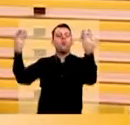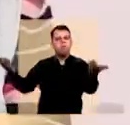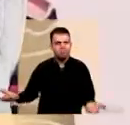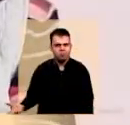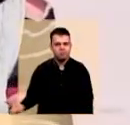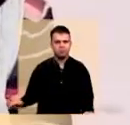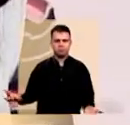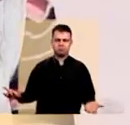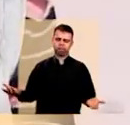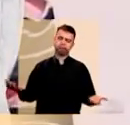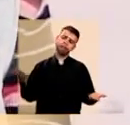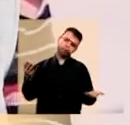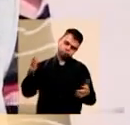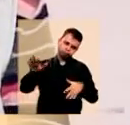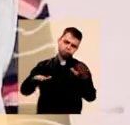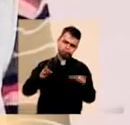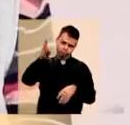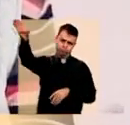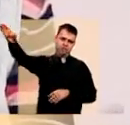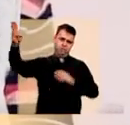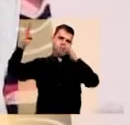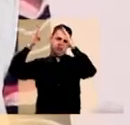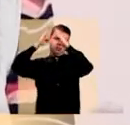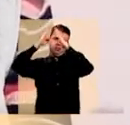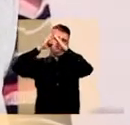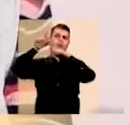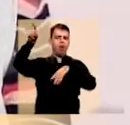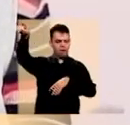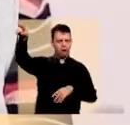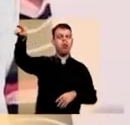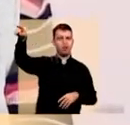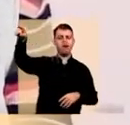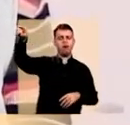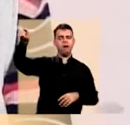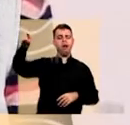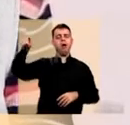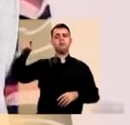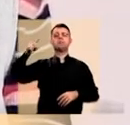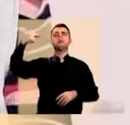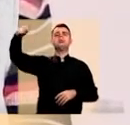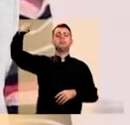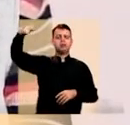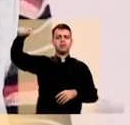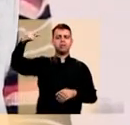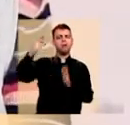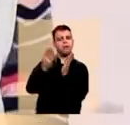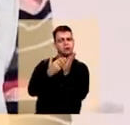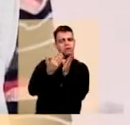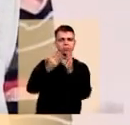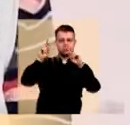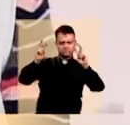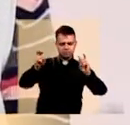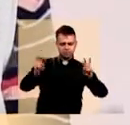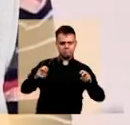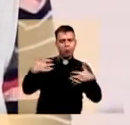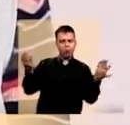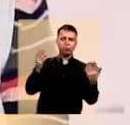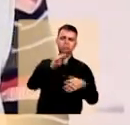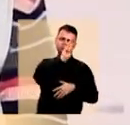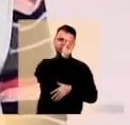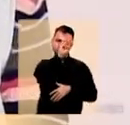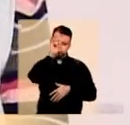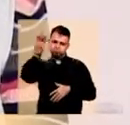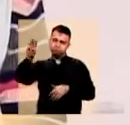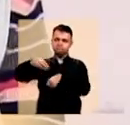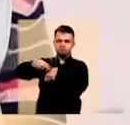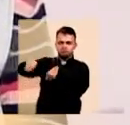ele. Mesmo que ele vai até a casa dele, mas ele tem lá alguns dados, né? Alguns sites